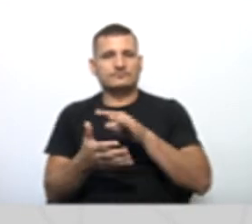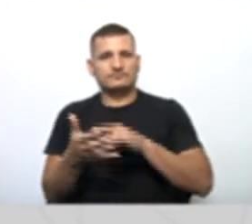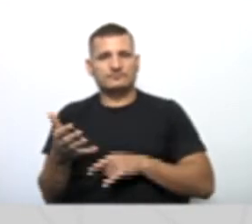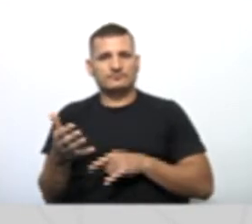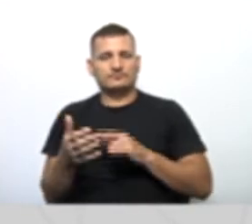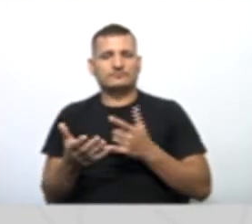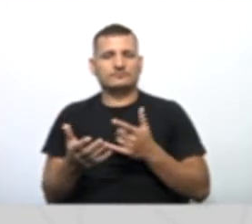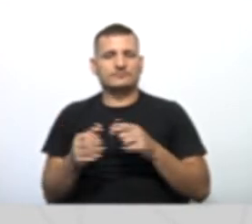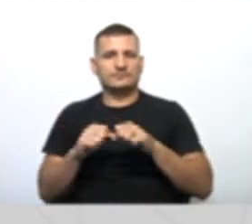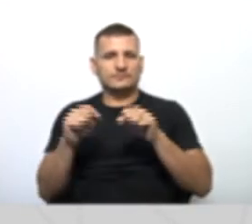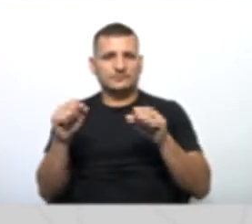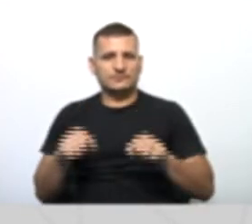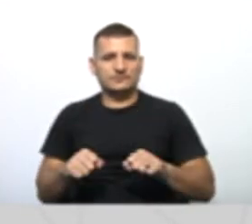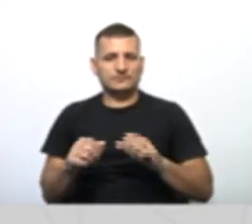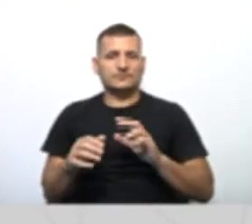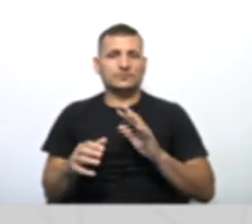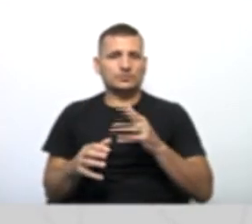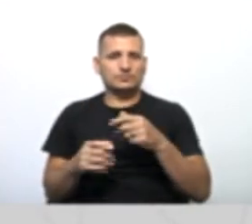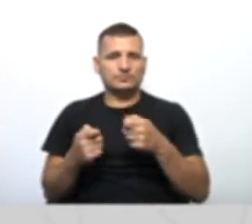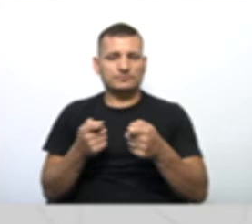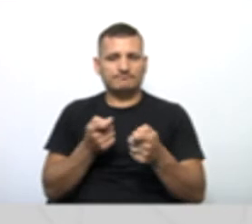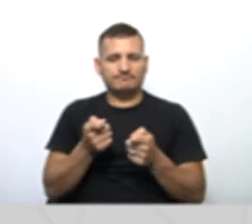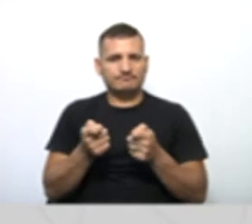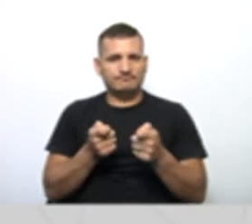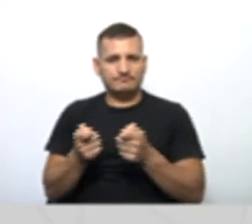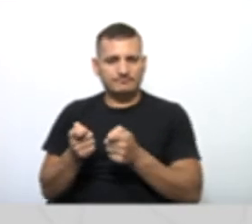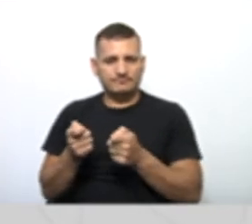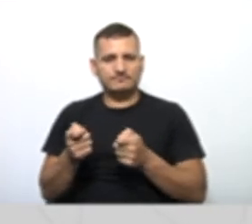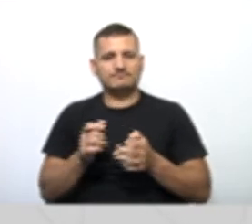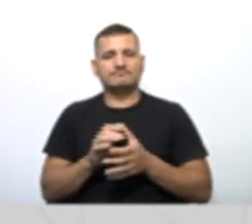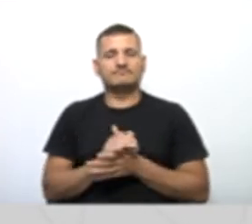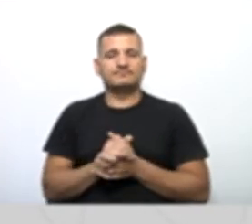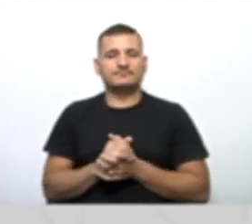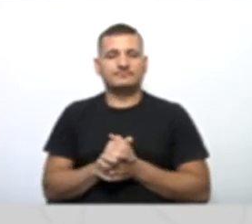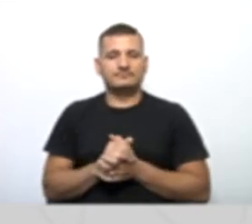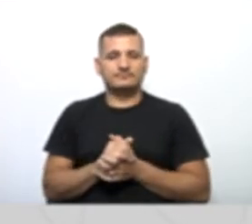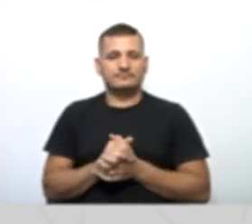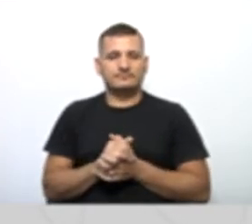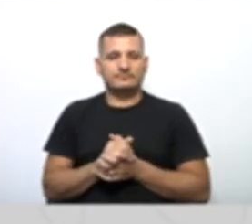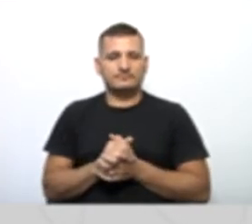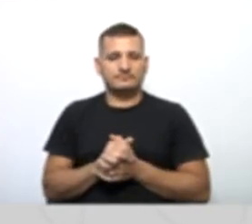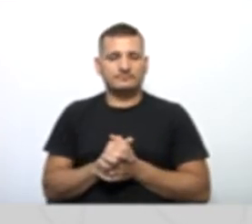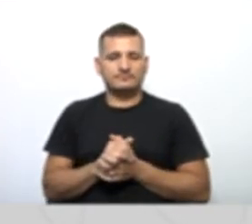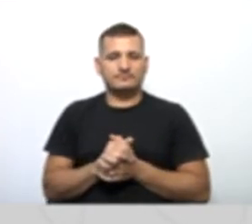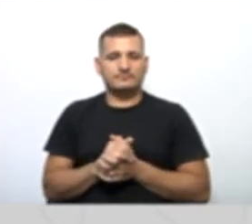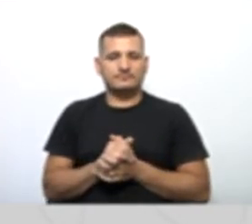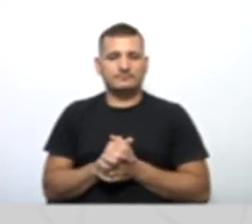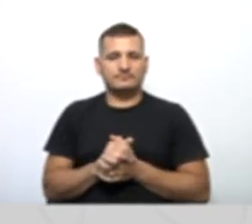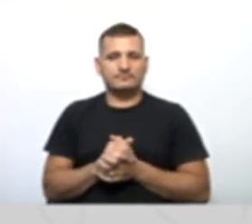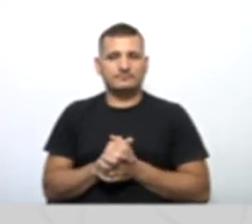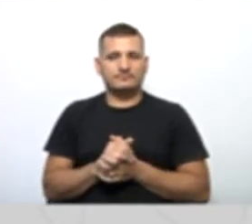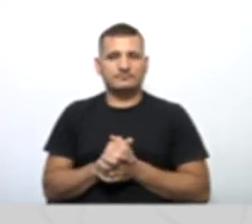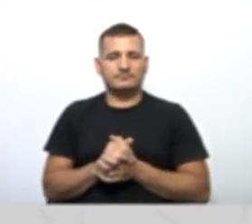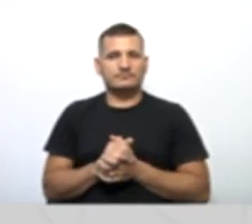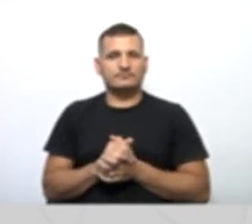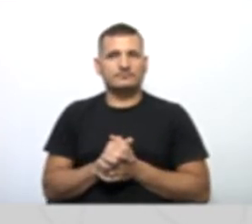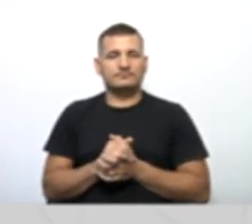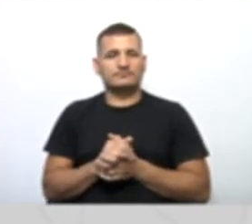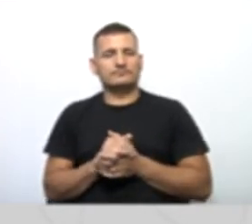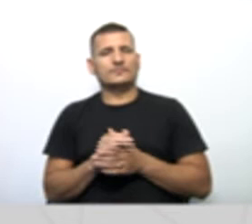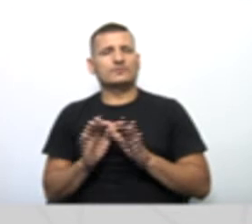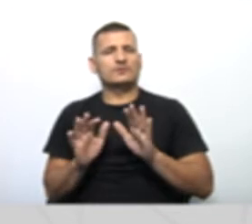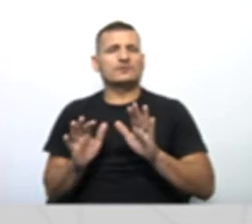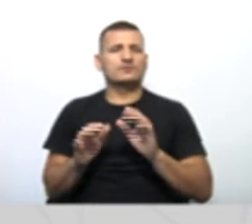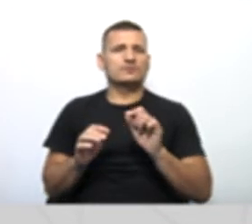que ser modificado e controlado, né? Isso. Vamos partir do princípio, tá, gente? Por mais que pudesse